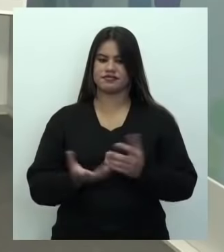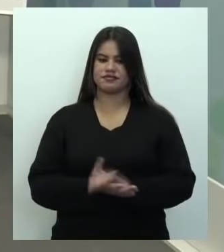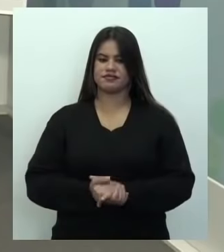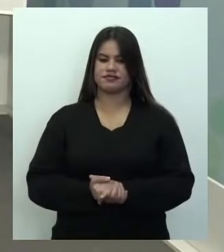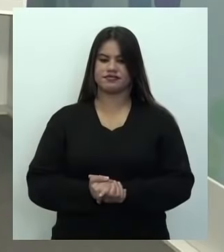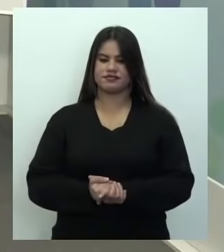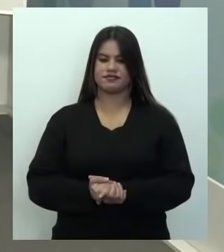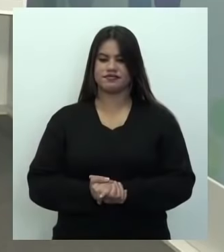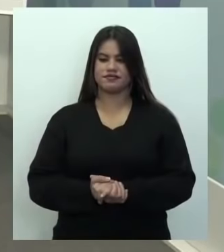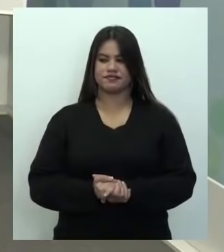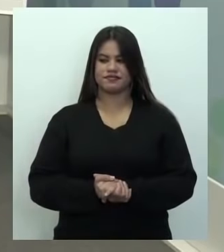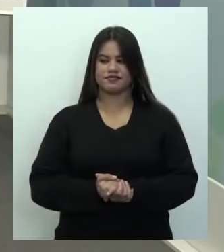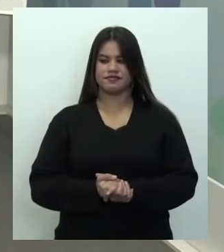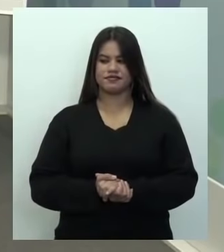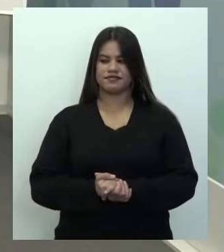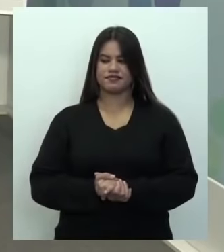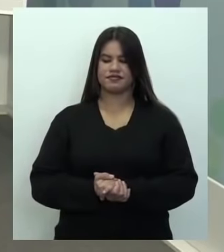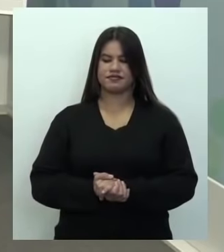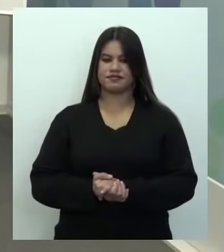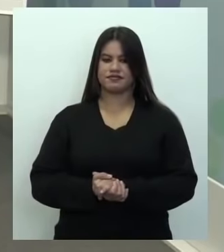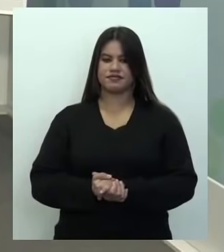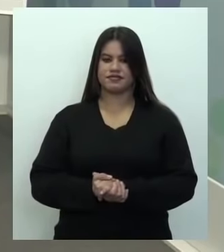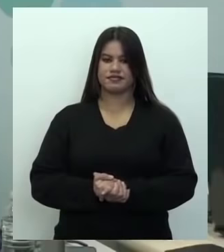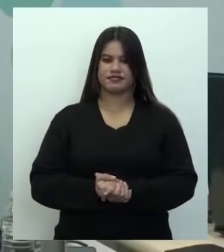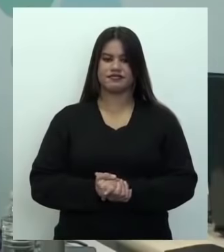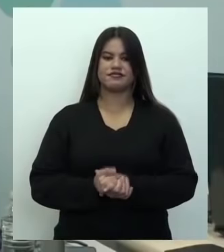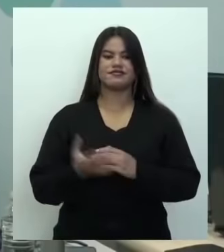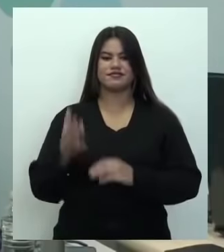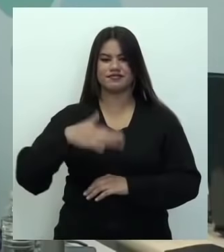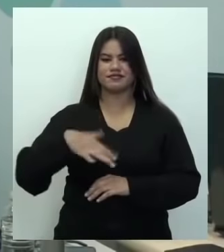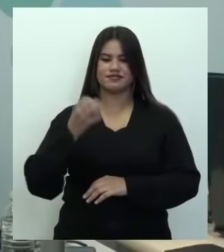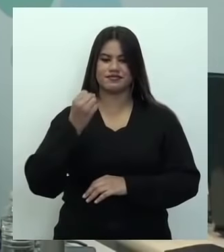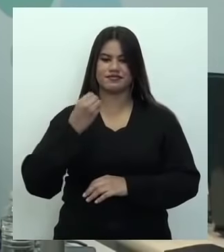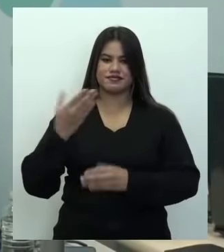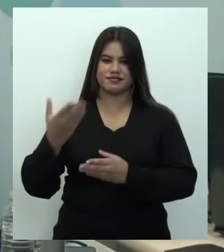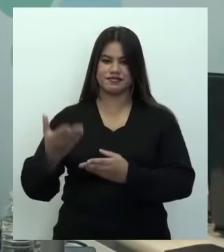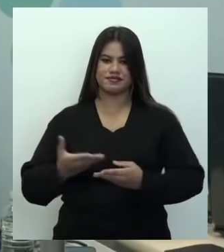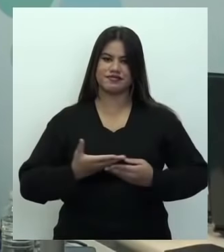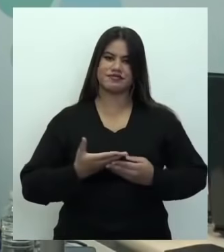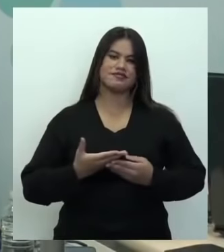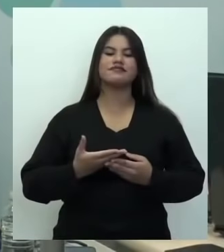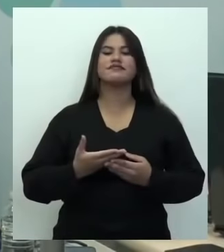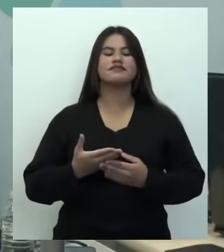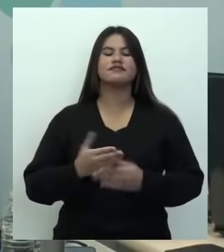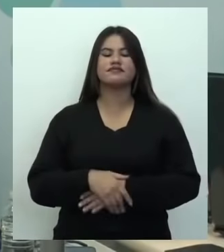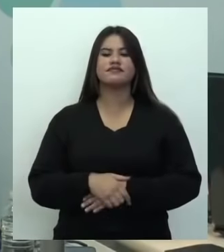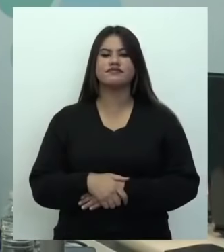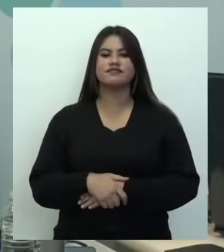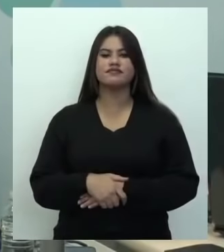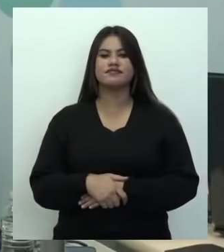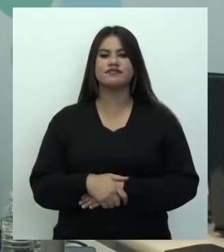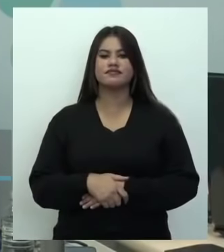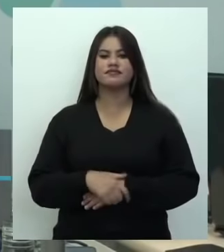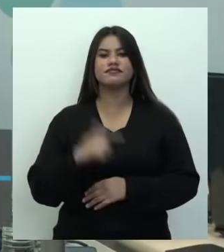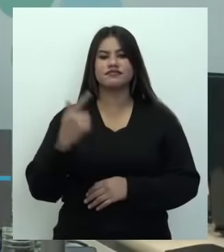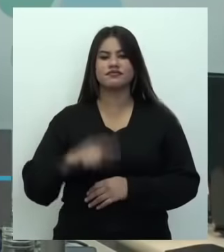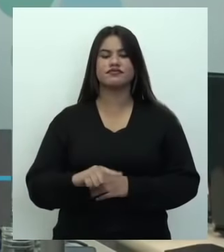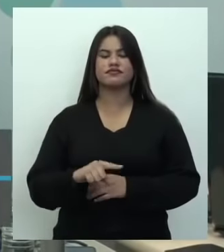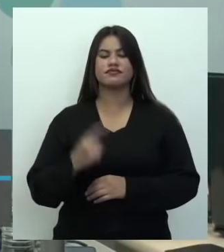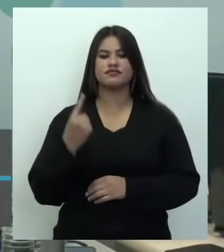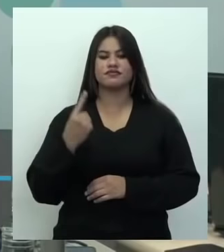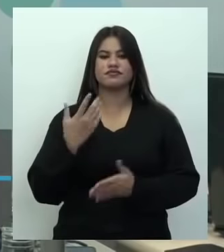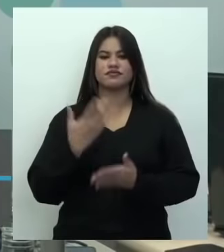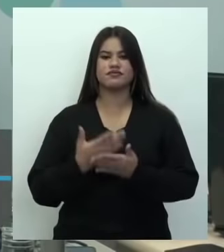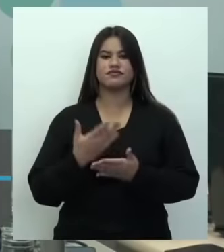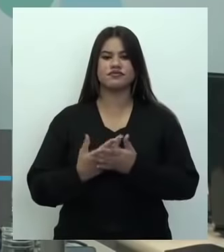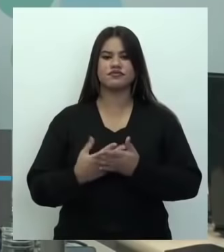professora. Então, sejam todos bem-vindos e bem-vindas. Nós temos mais uma aula do 2º bimestre, né? Nós já